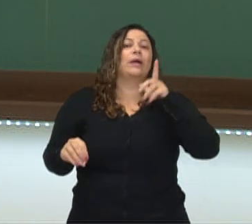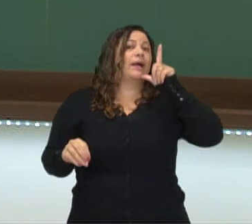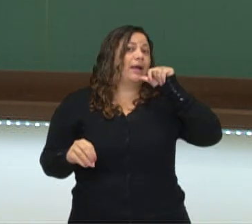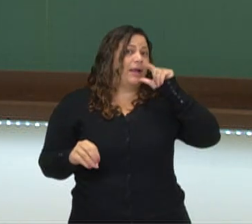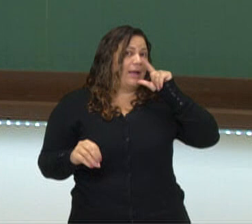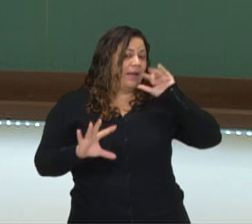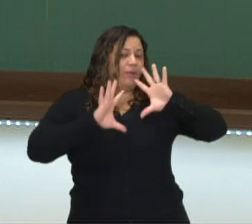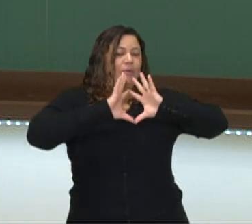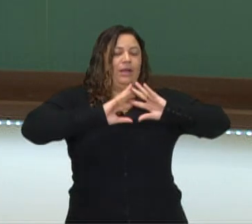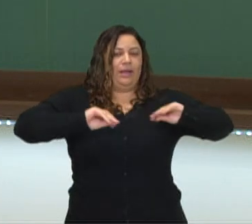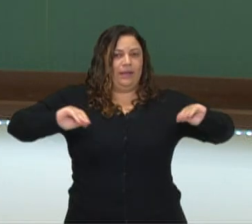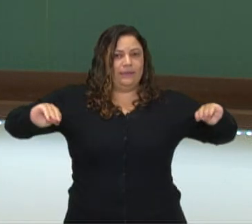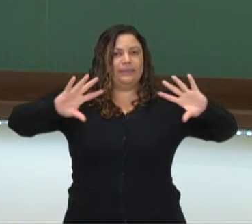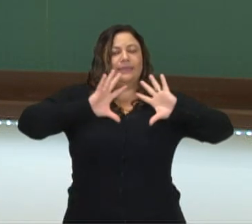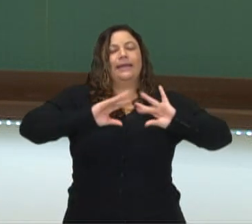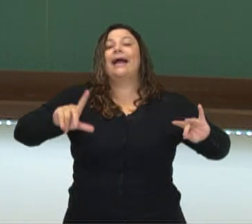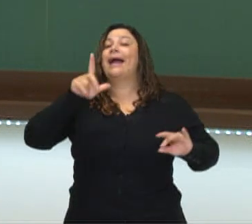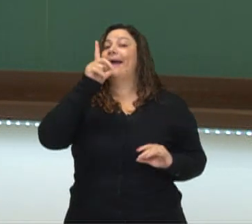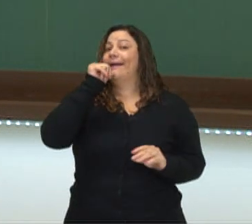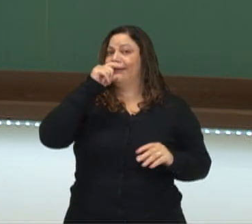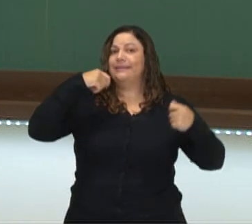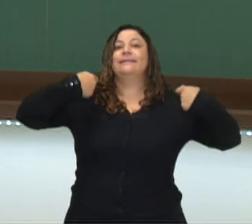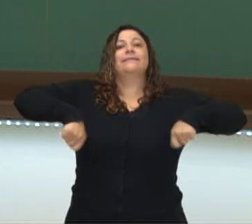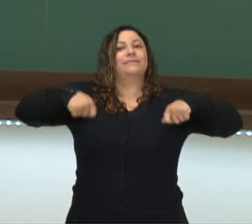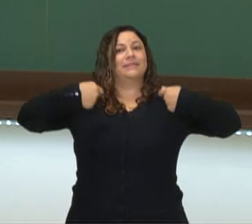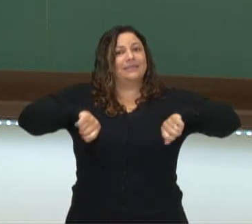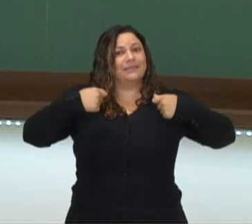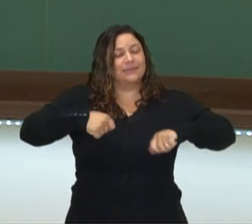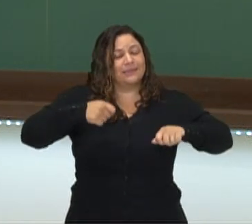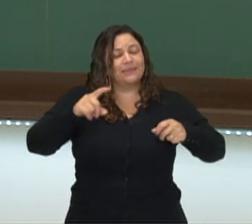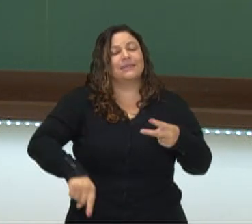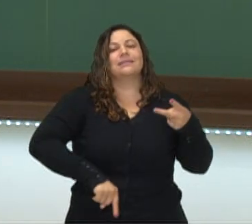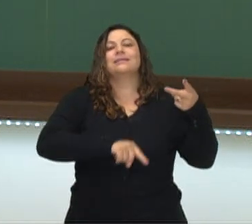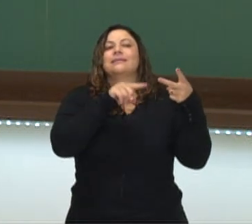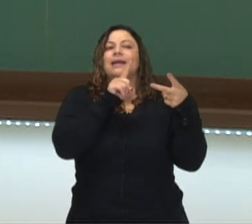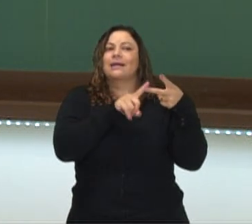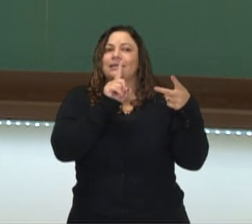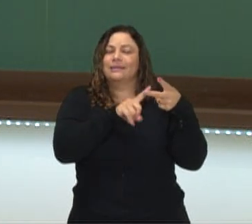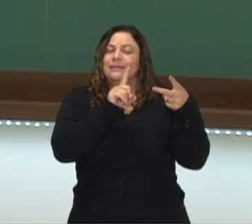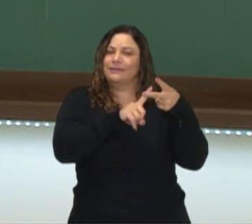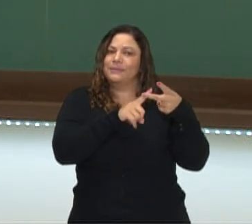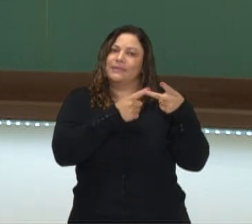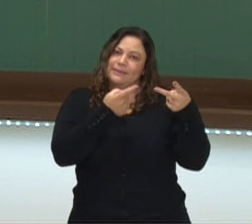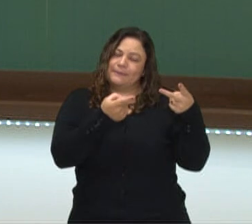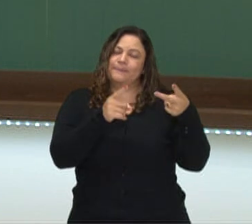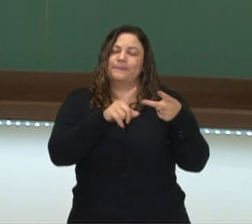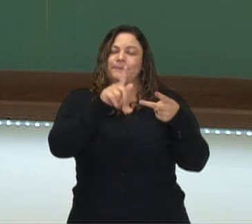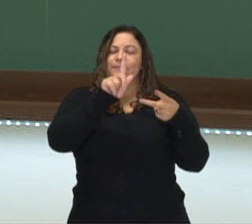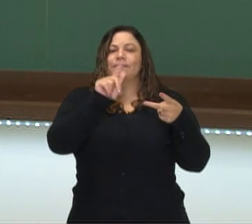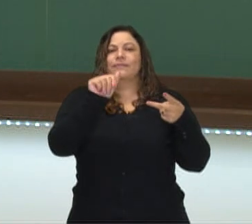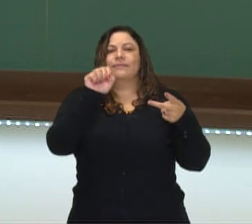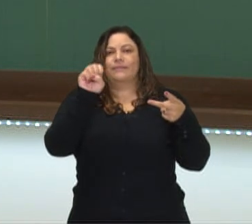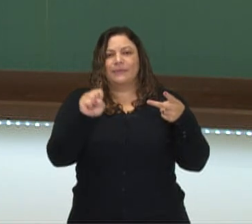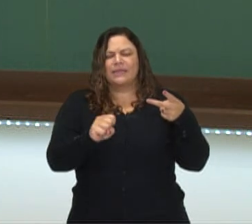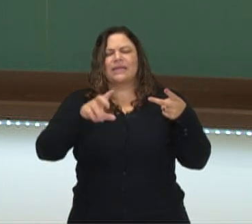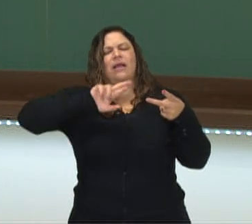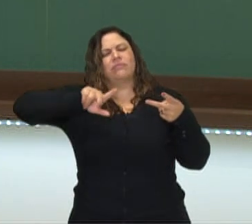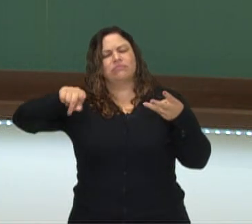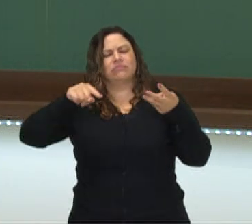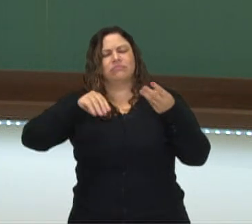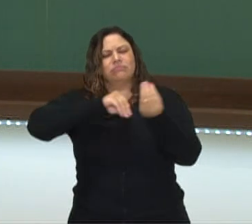dá pelas ligas metálicas, exatamente, derretimento, depois elas vão se unir, liga, não esqueça